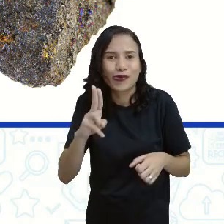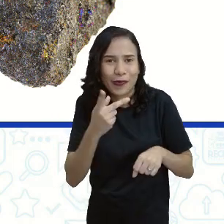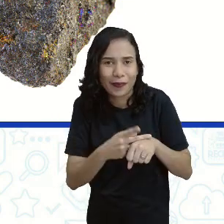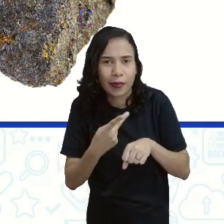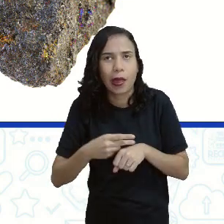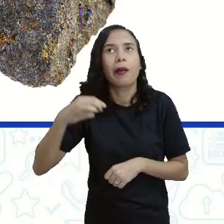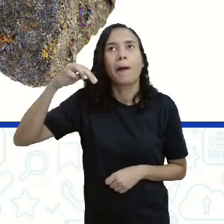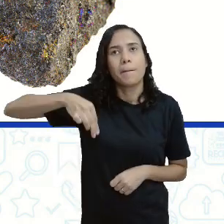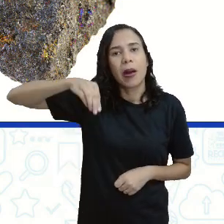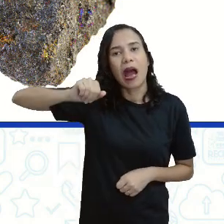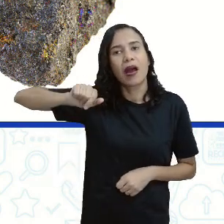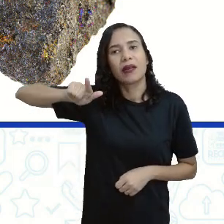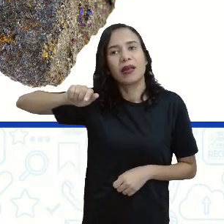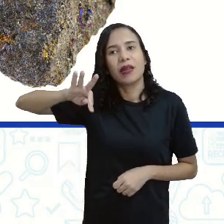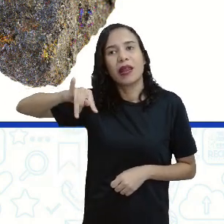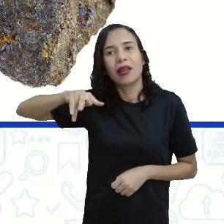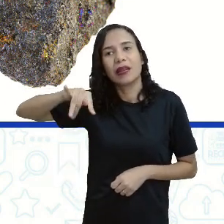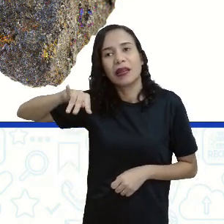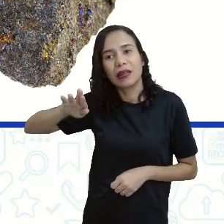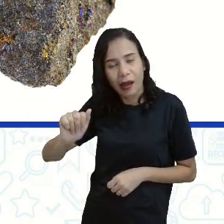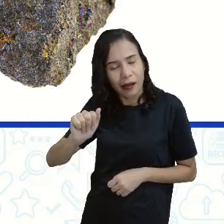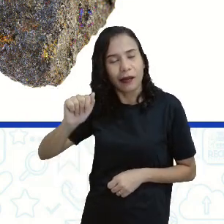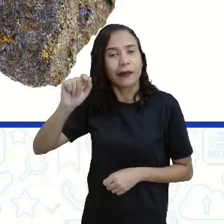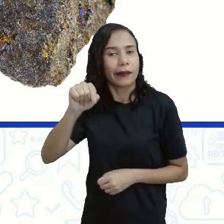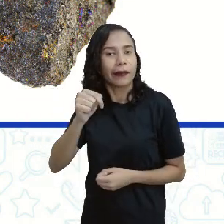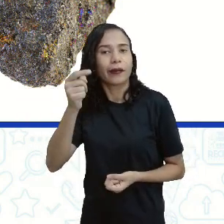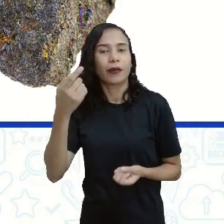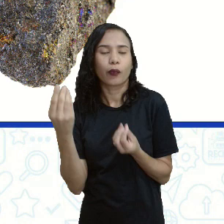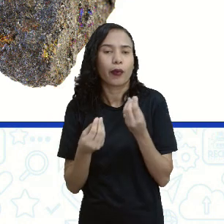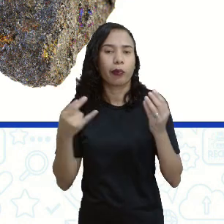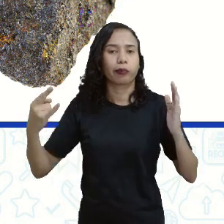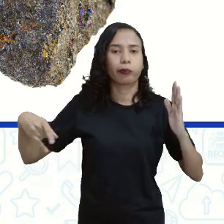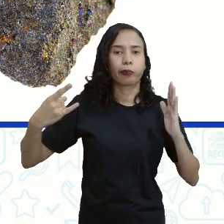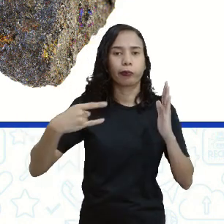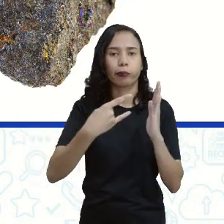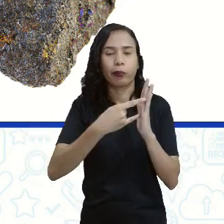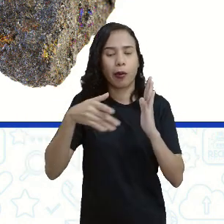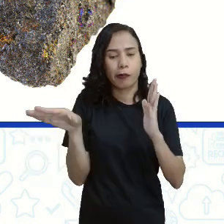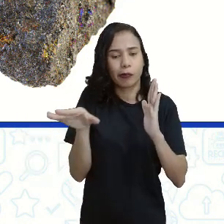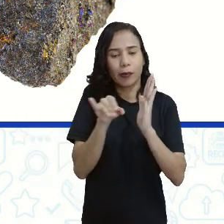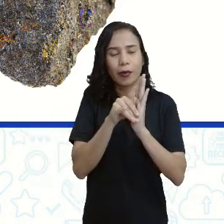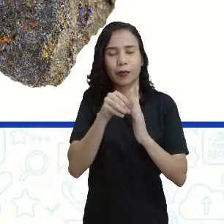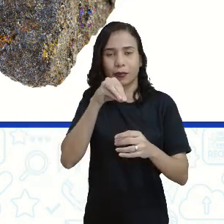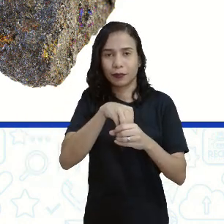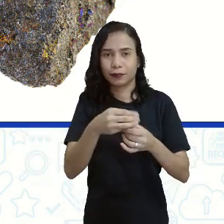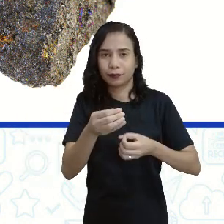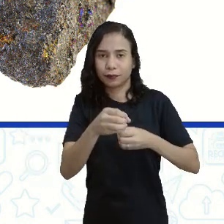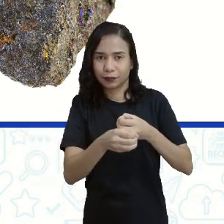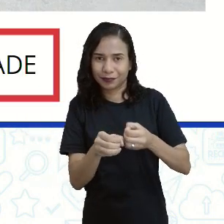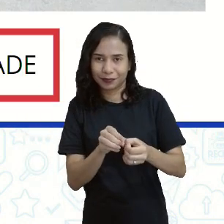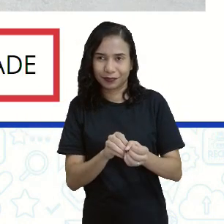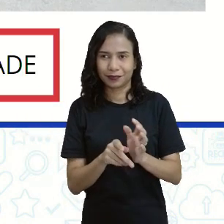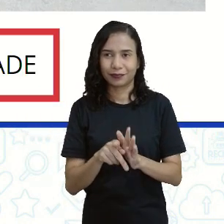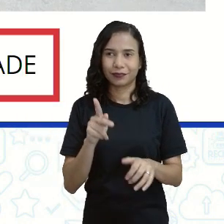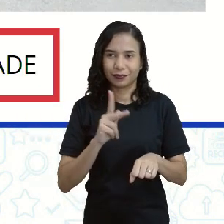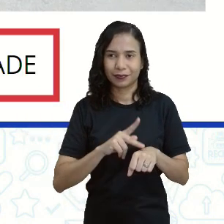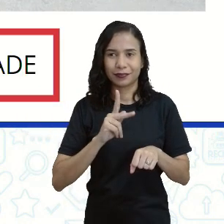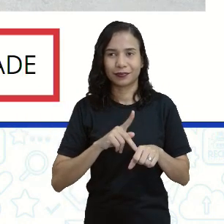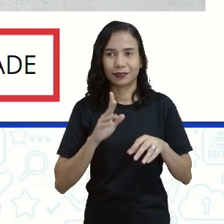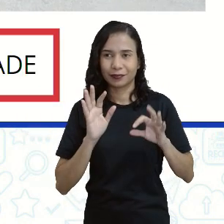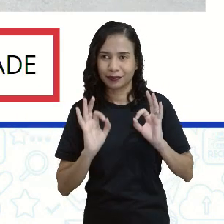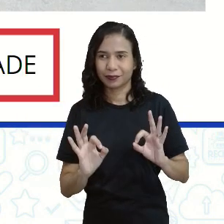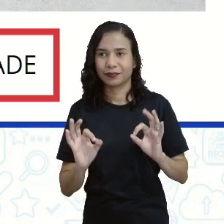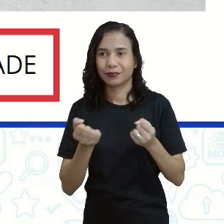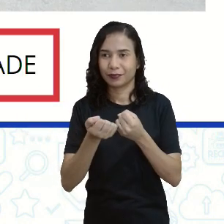rocha, magnetita, né? Ou seja, que apresenta magnetismo, né? Tá no nome dela, tá certo? Então,